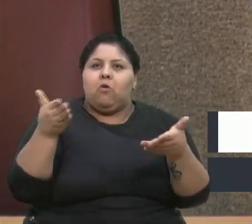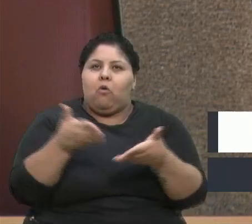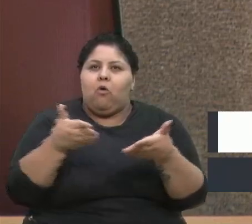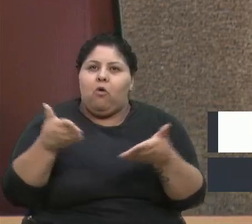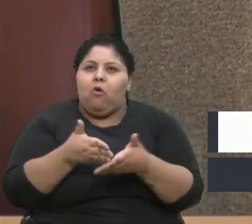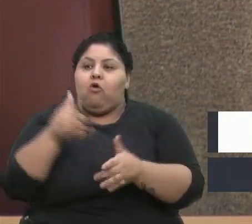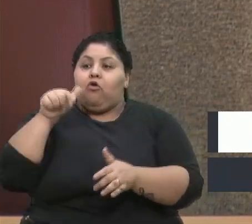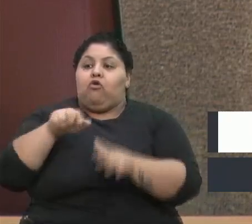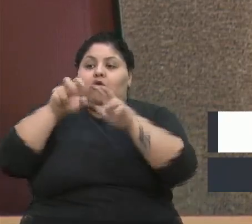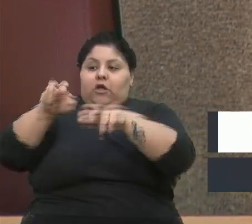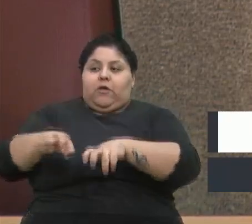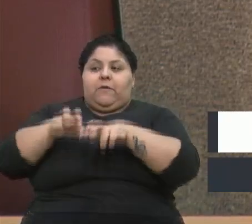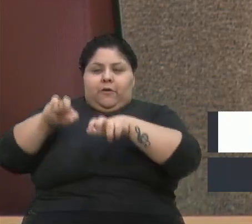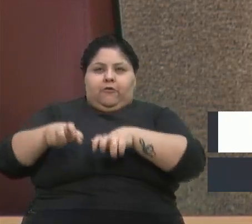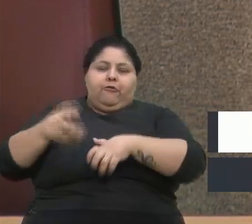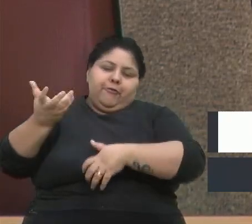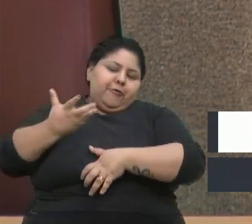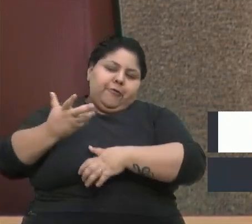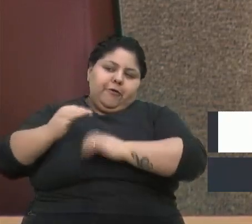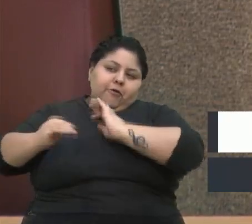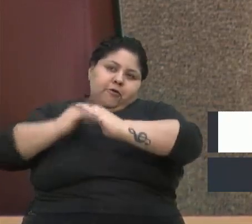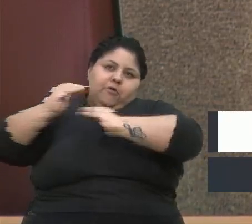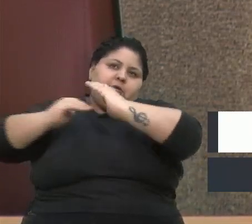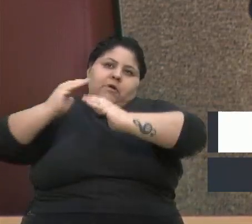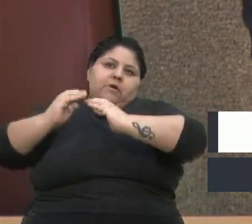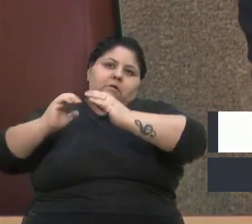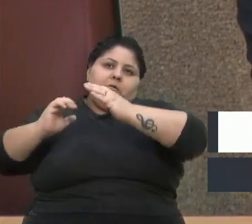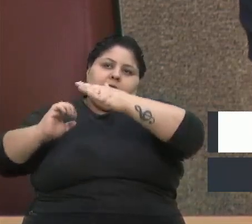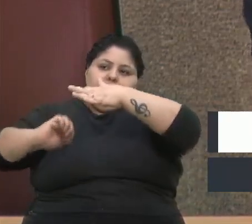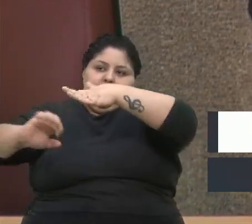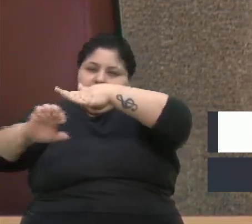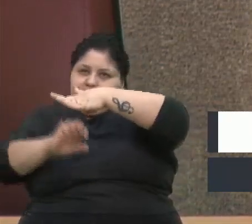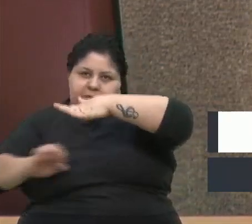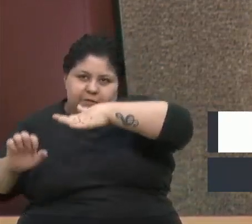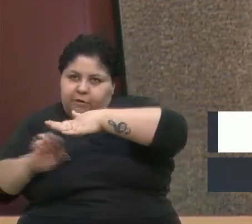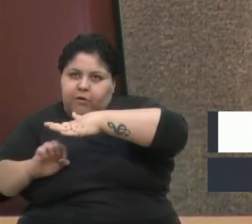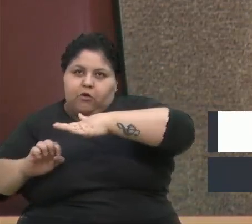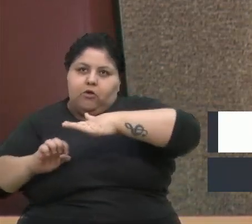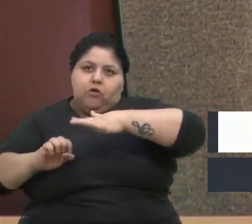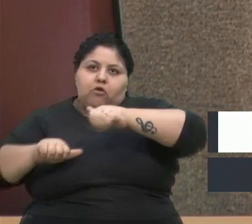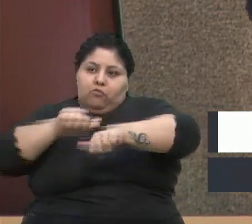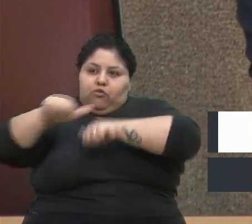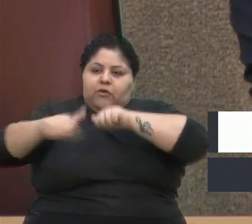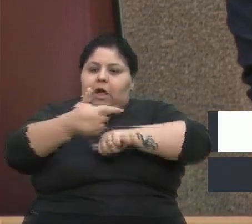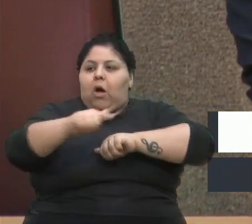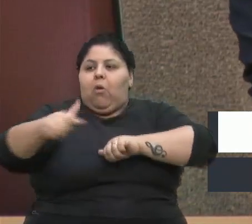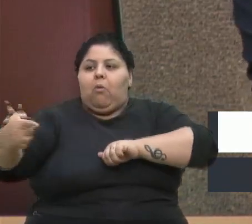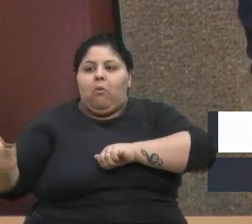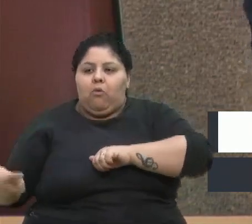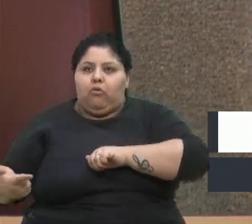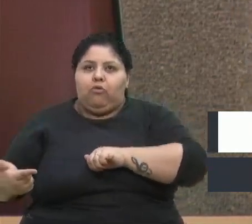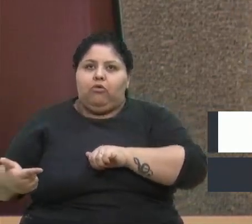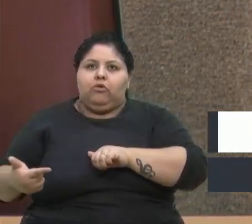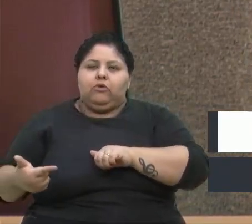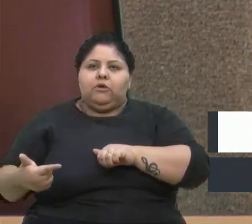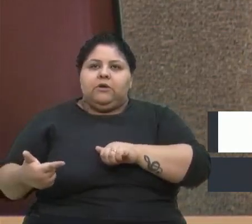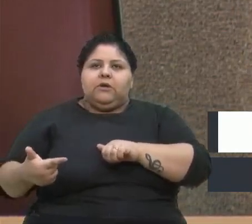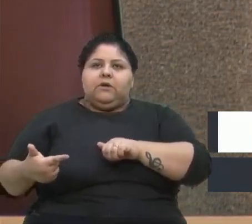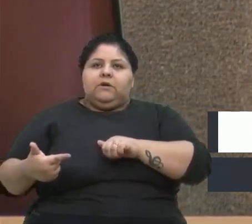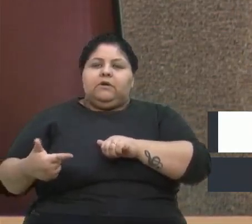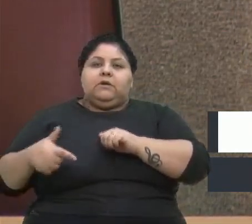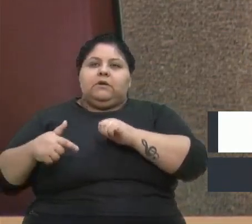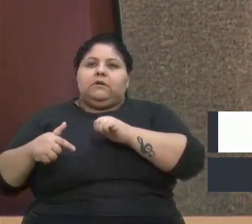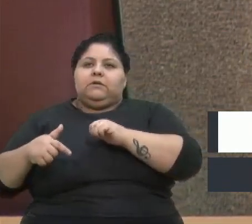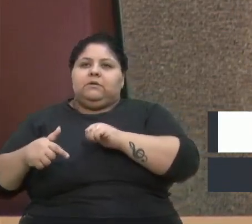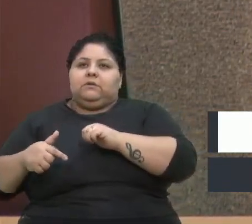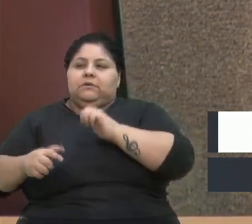agricultor que quer montar uma agroindústria, que quer colocar um outro negócio no terreno dele, porque daí quando a roça não dá, ele